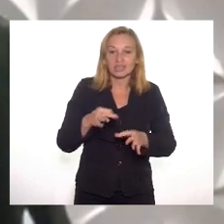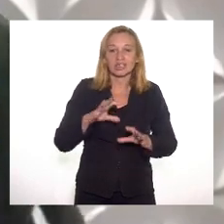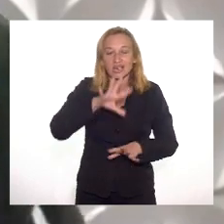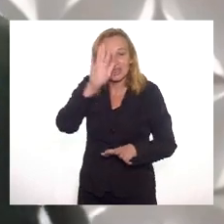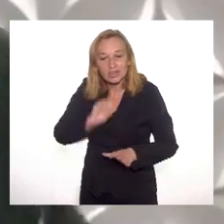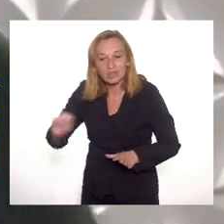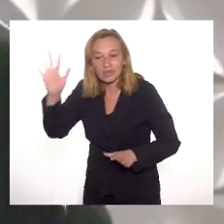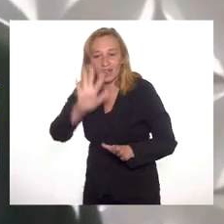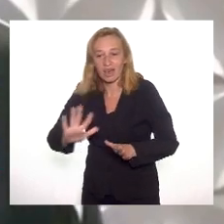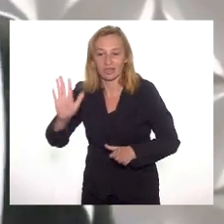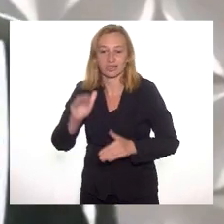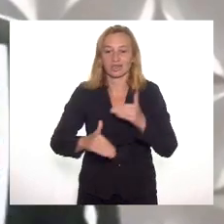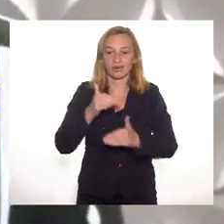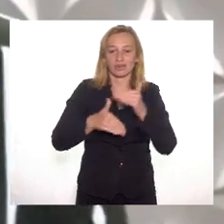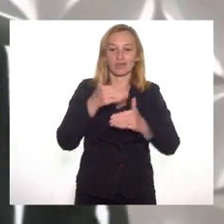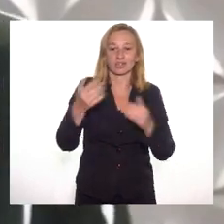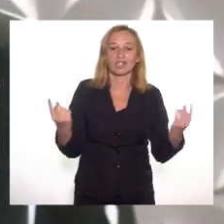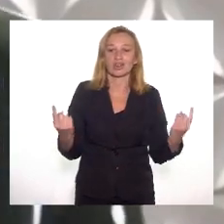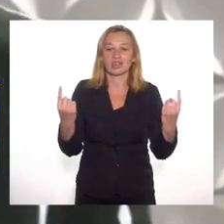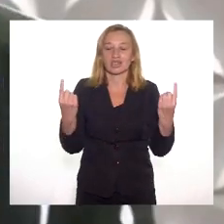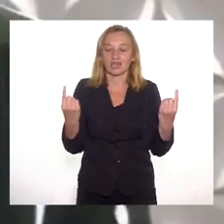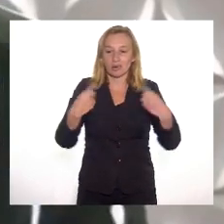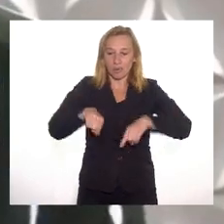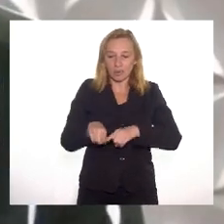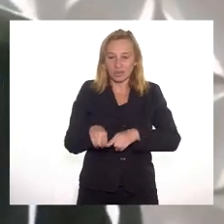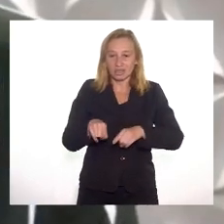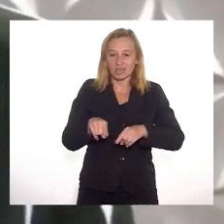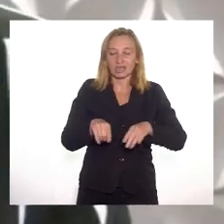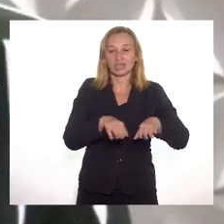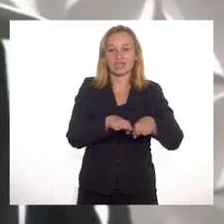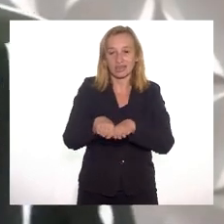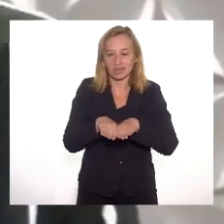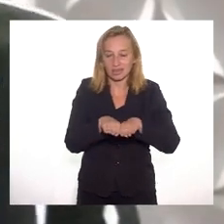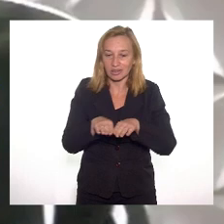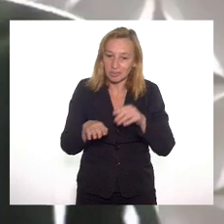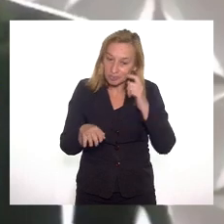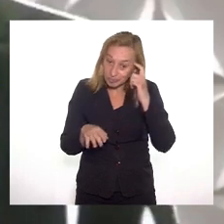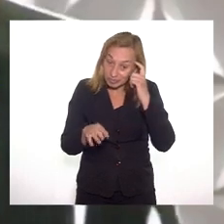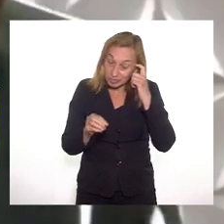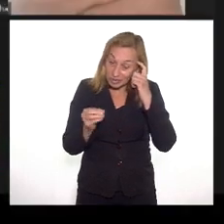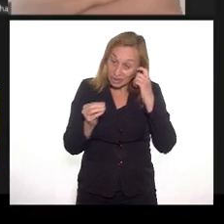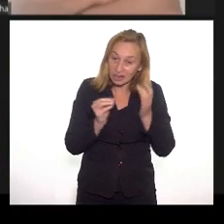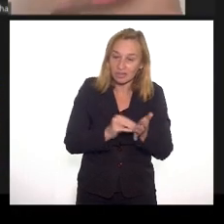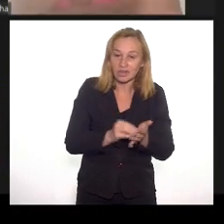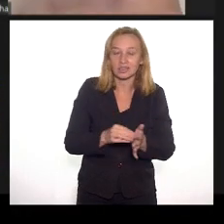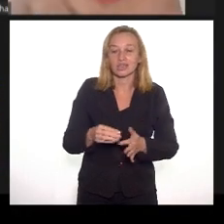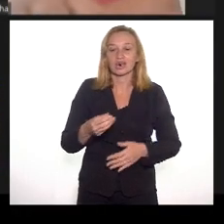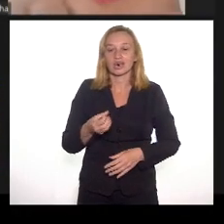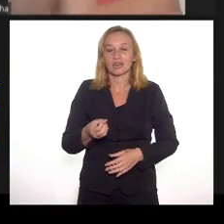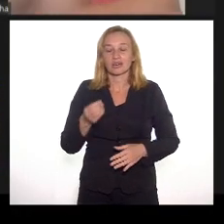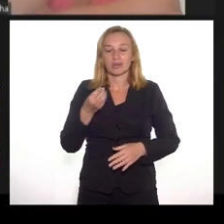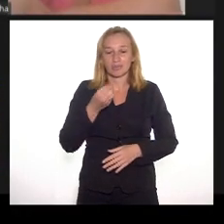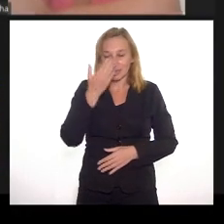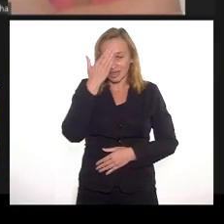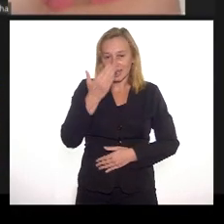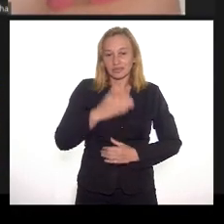para enfrentar as desigualdades sociais. Então, me permita dizer, presidente, viva o PDT. Obrigada.